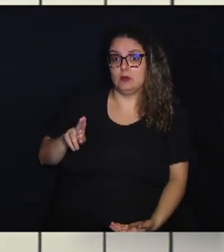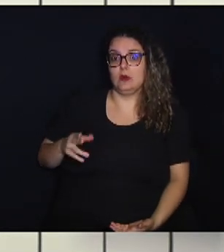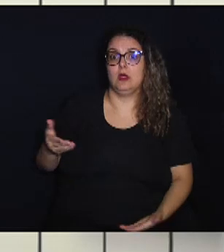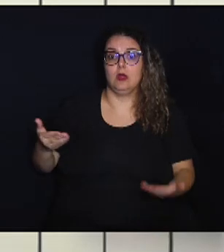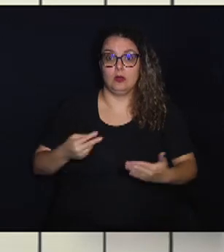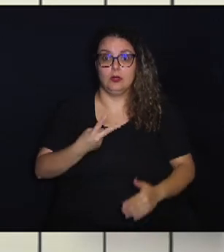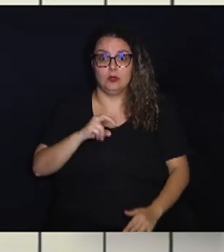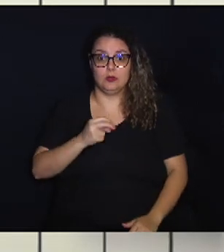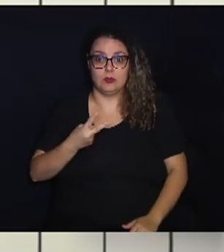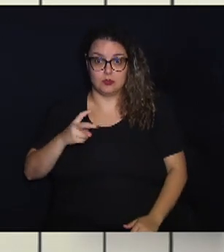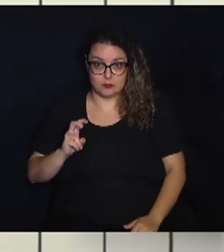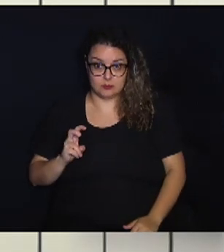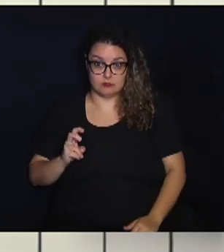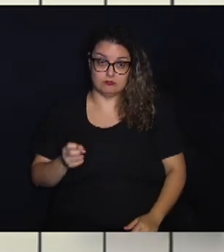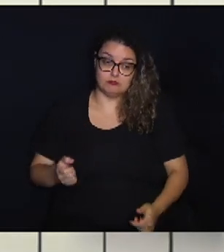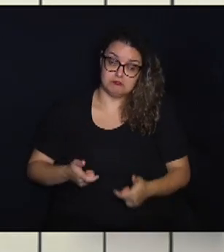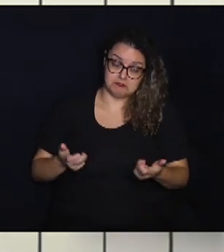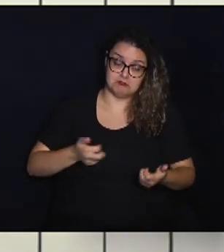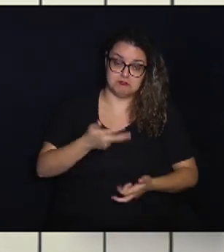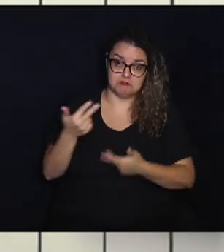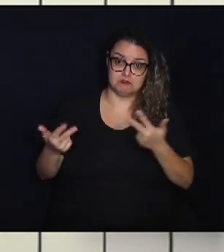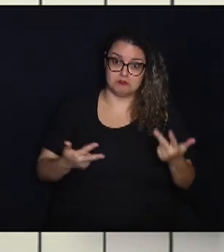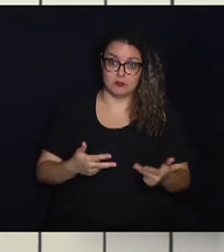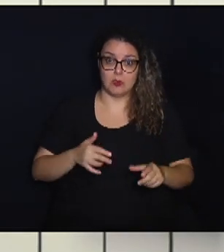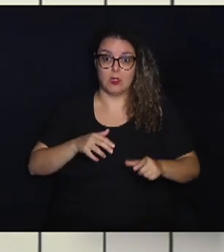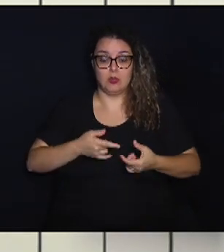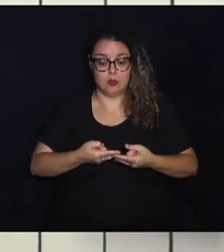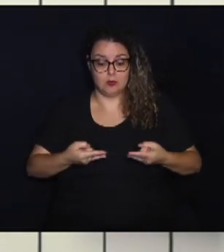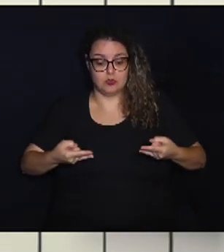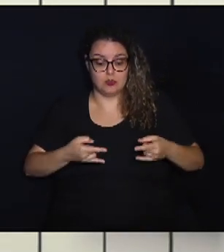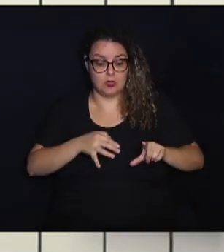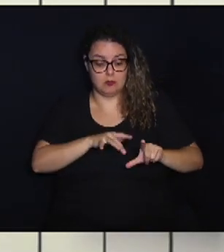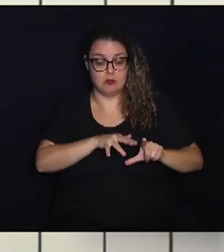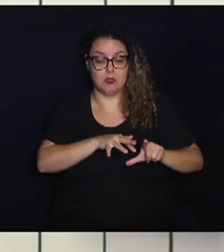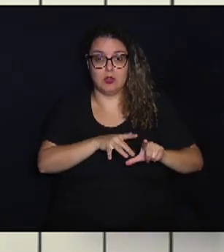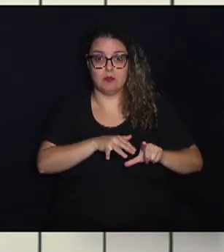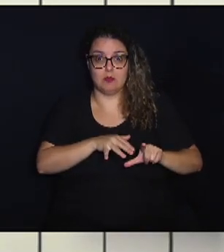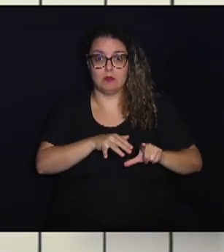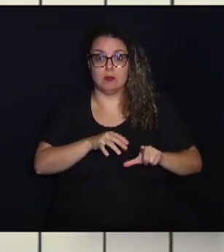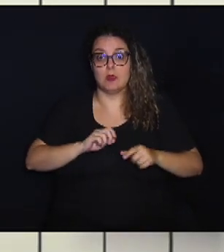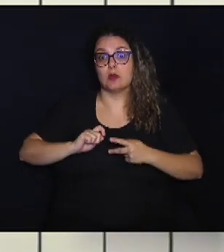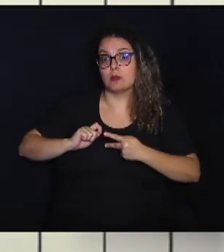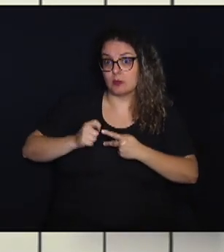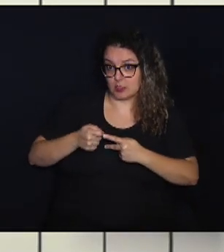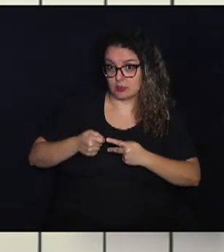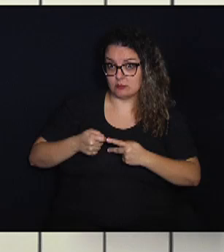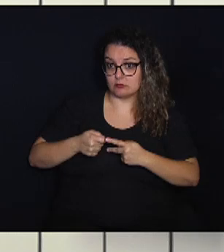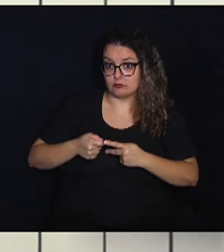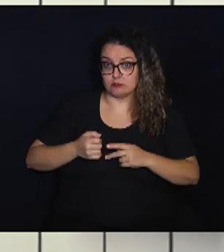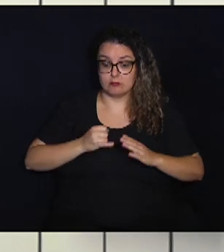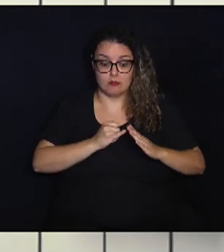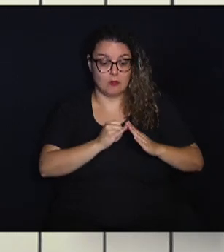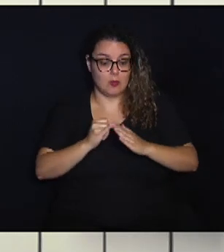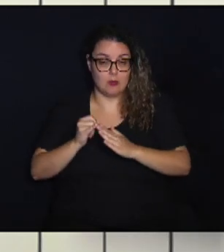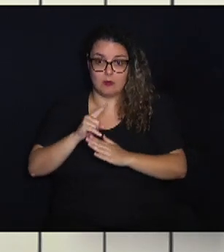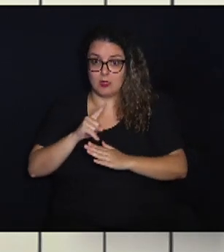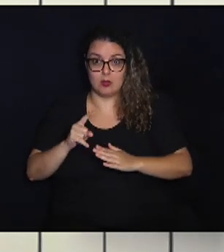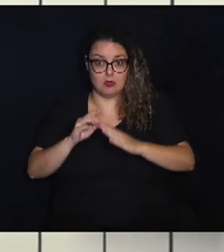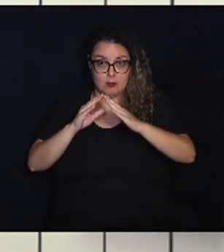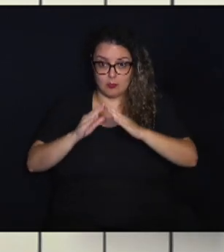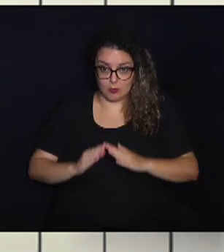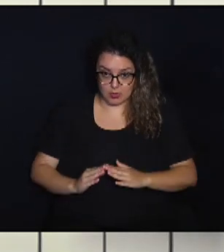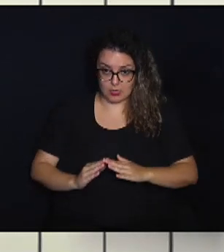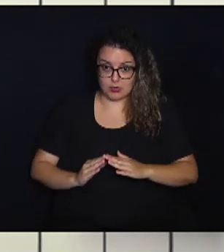2025, a grande novidade é que os carnês terão QR Code para o Pix. Para imóveis não residenciais,